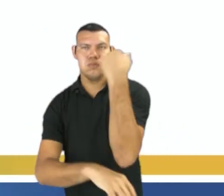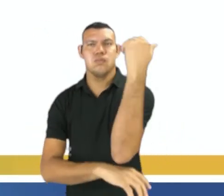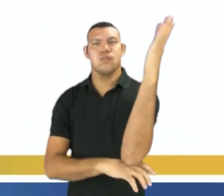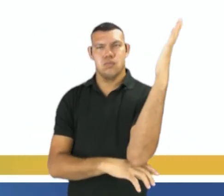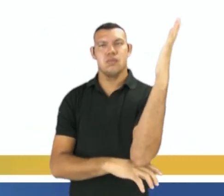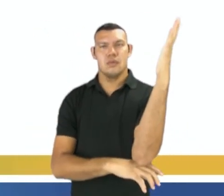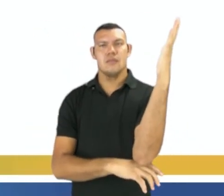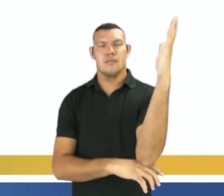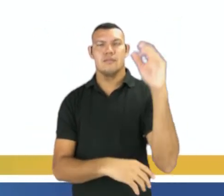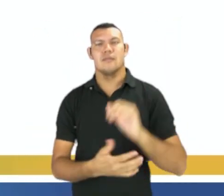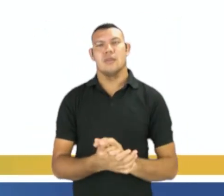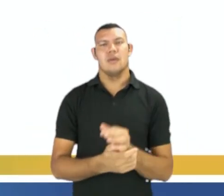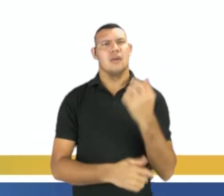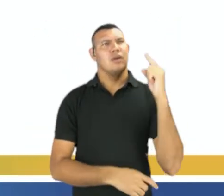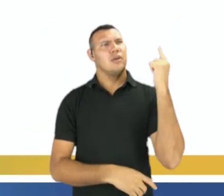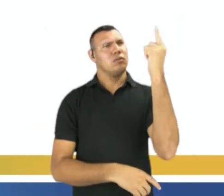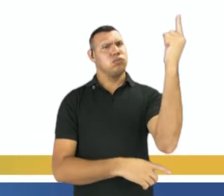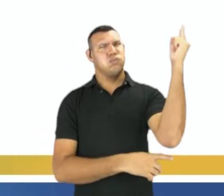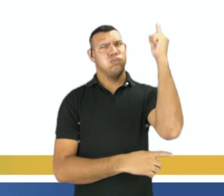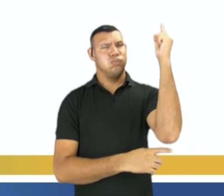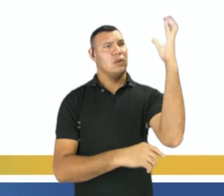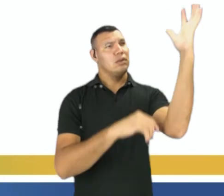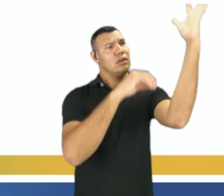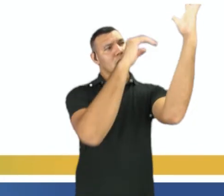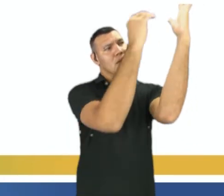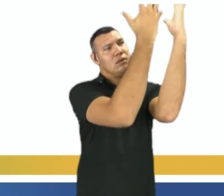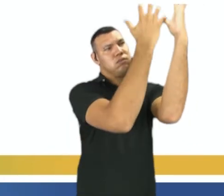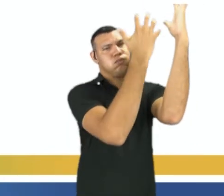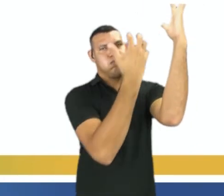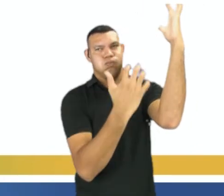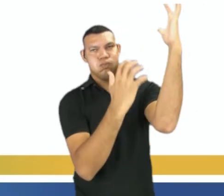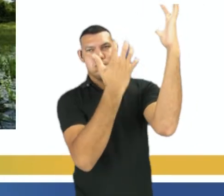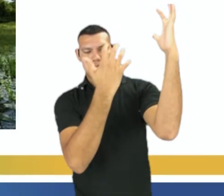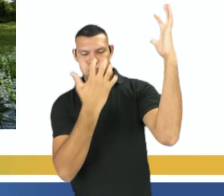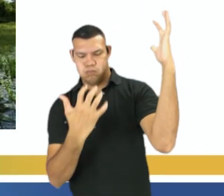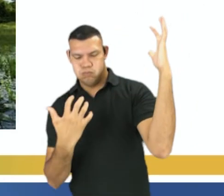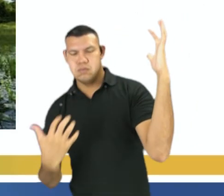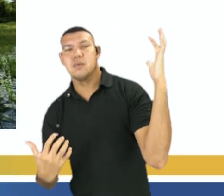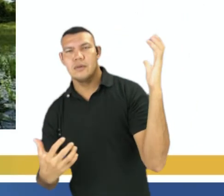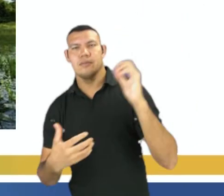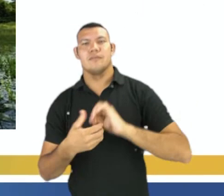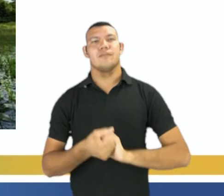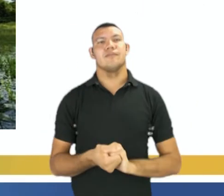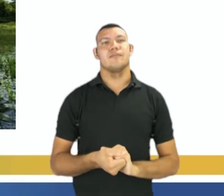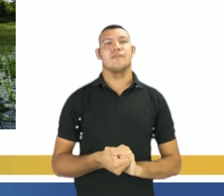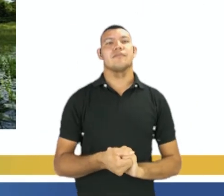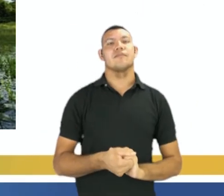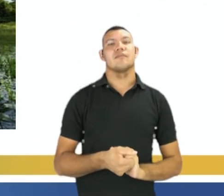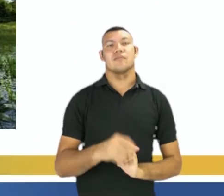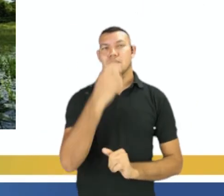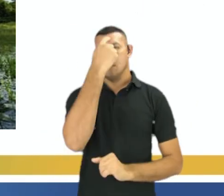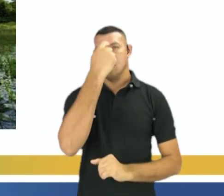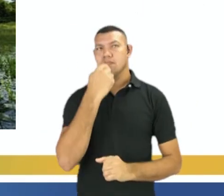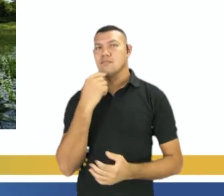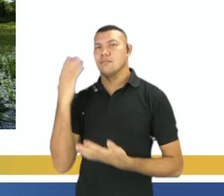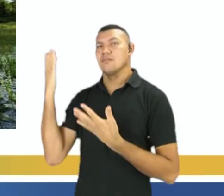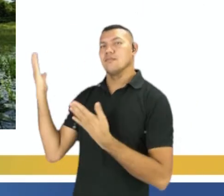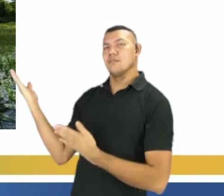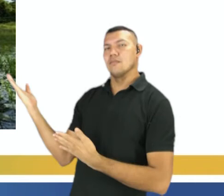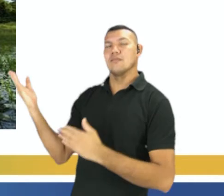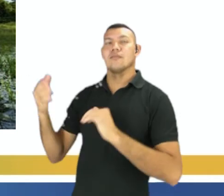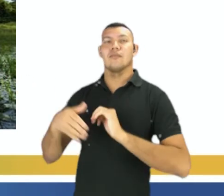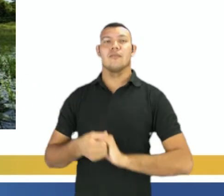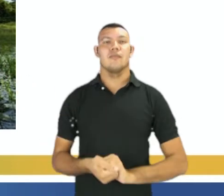árvores de pequenos e médio e grande porte dentro dessa vegetação do Pantanal. Aí nós temos uma imagem do Pantanal, né, uma